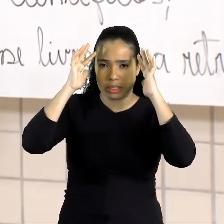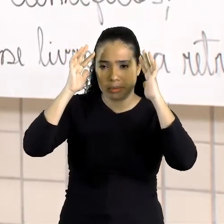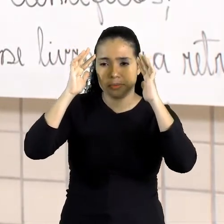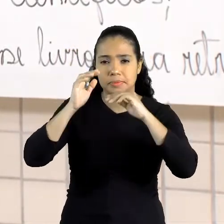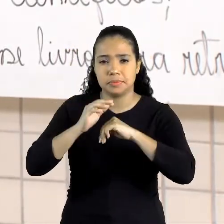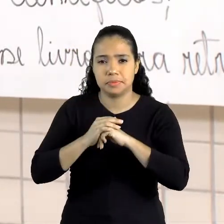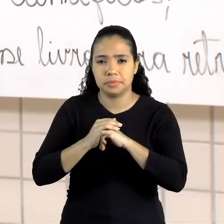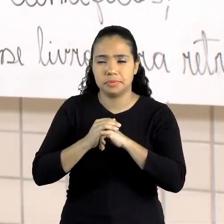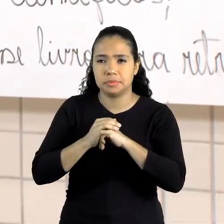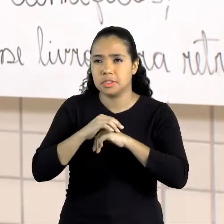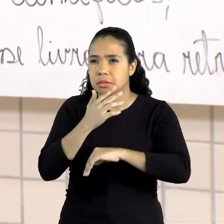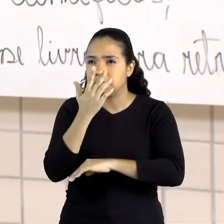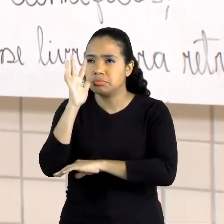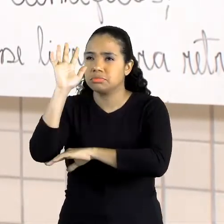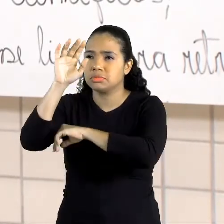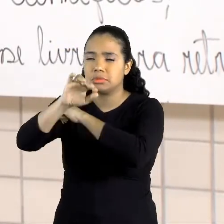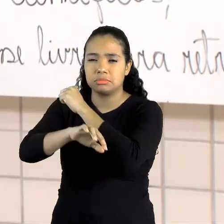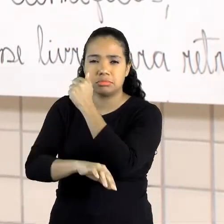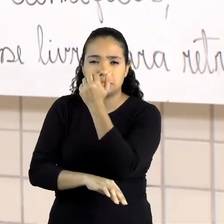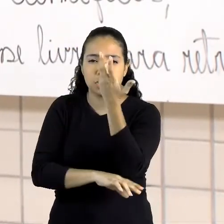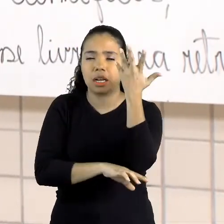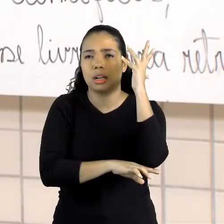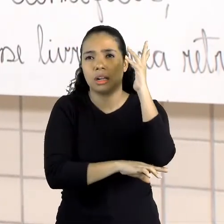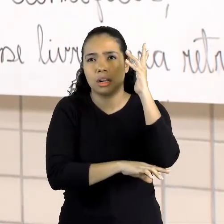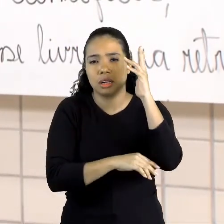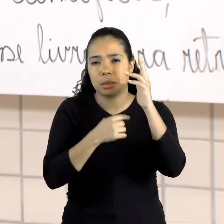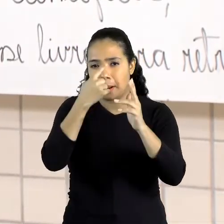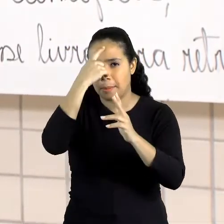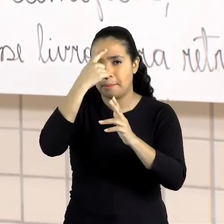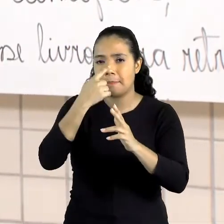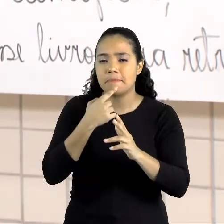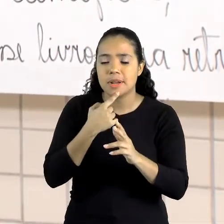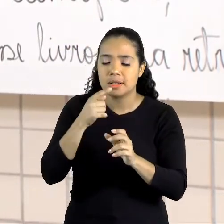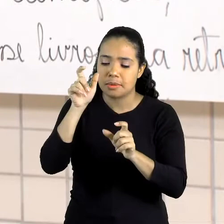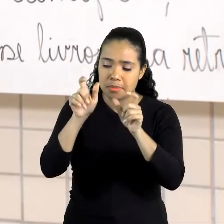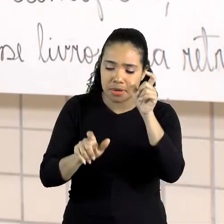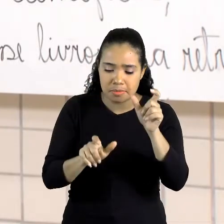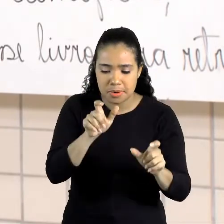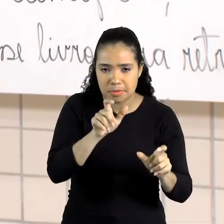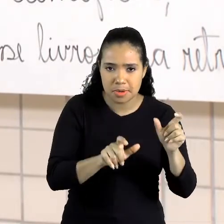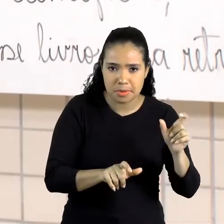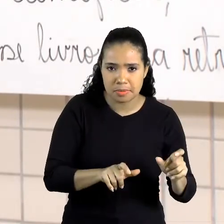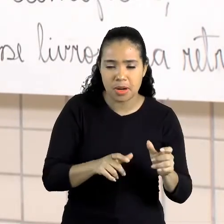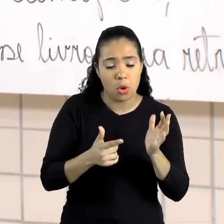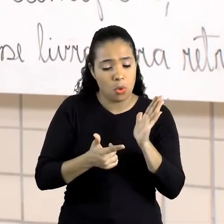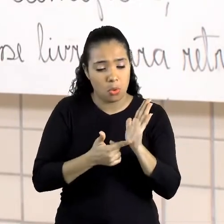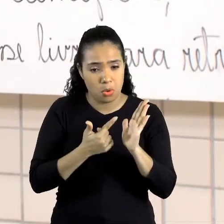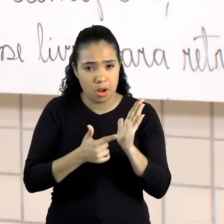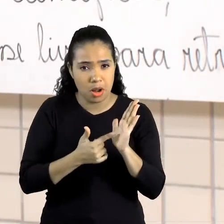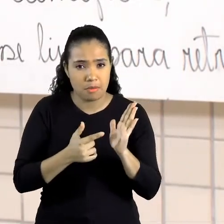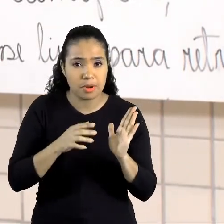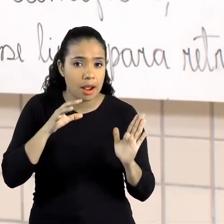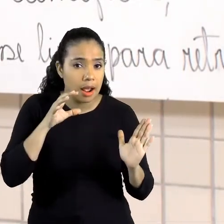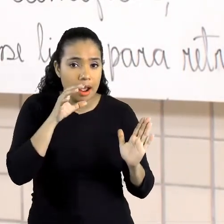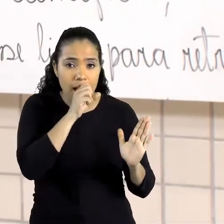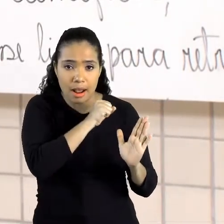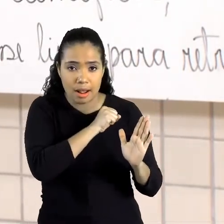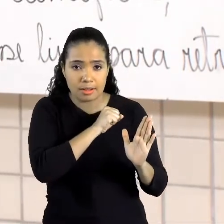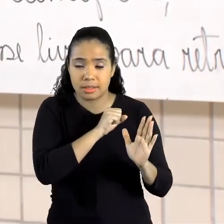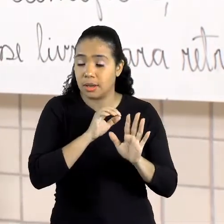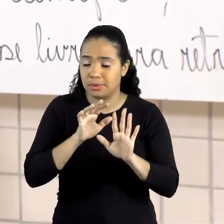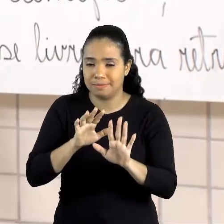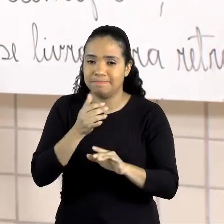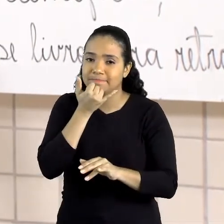as paisagens, a imagem dos personagens. O livro é mais rápido, o filme é